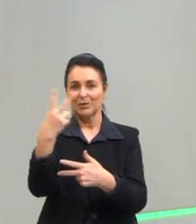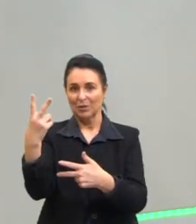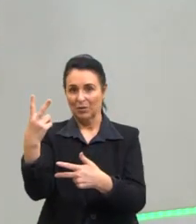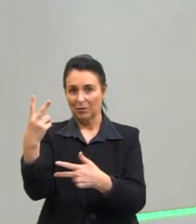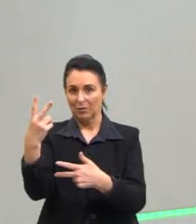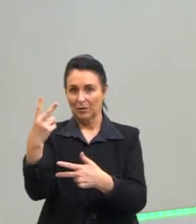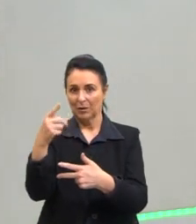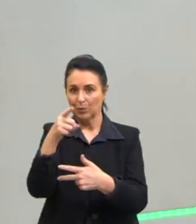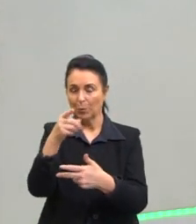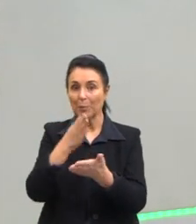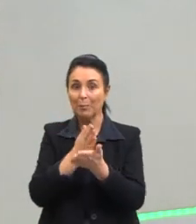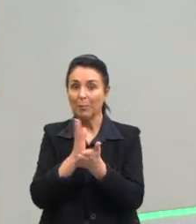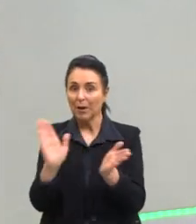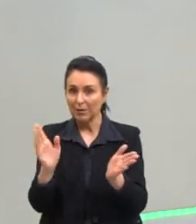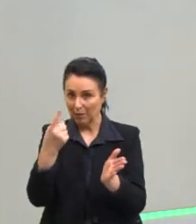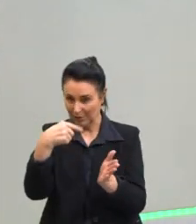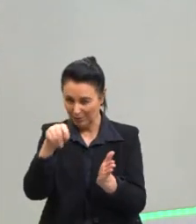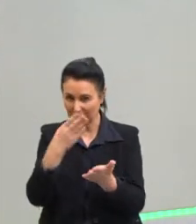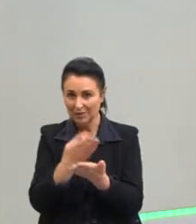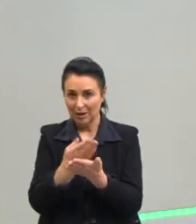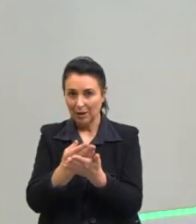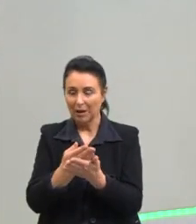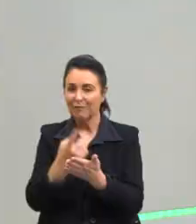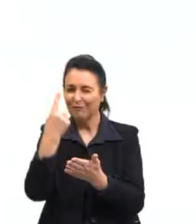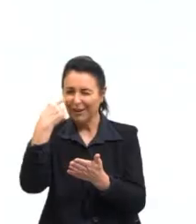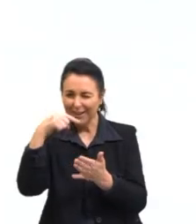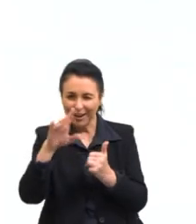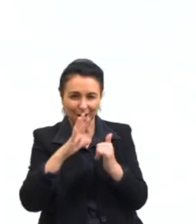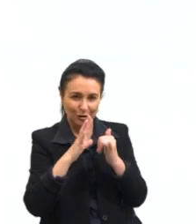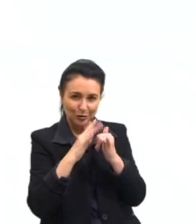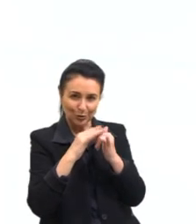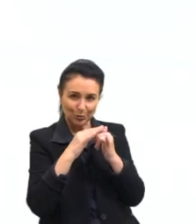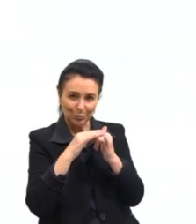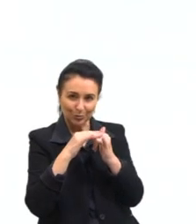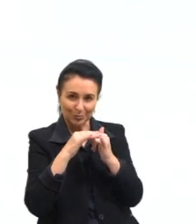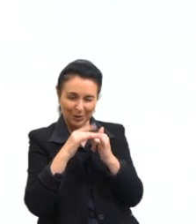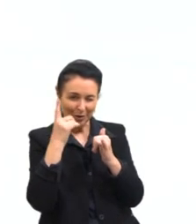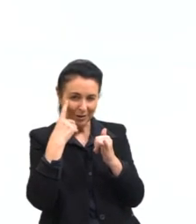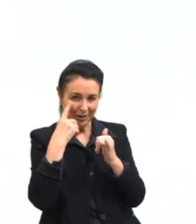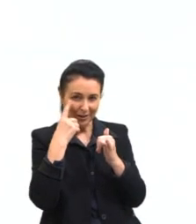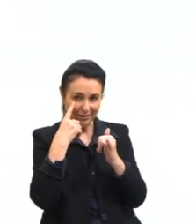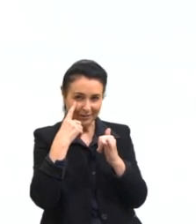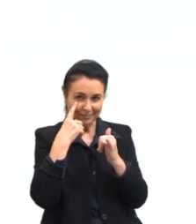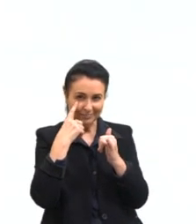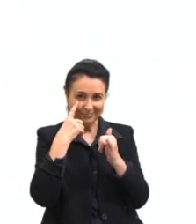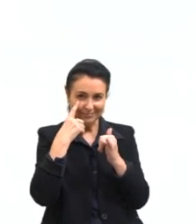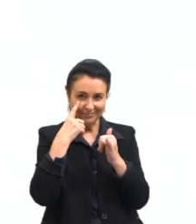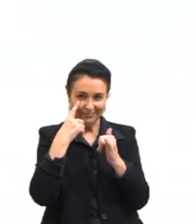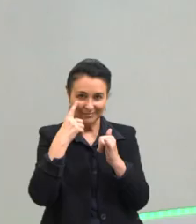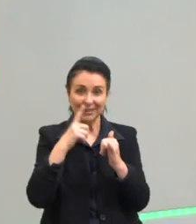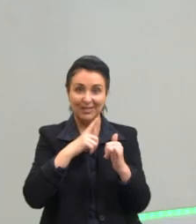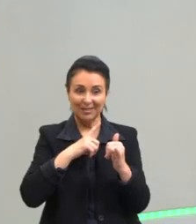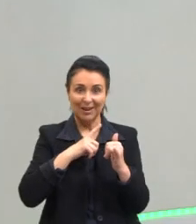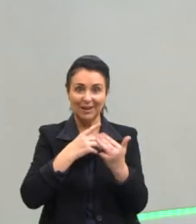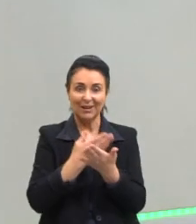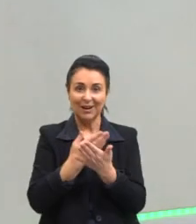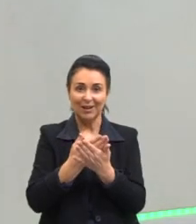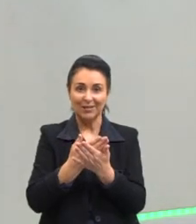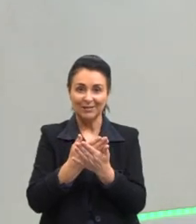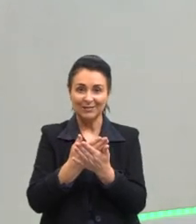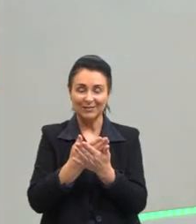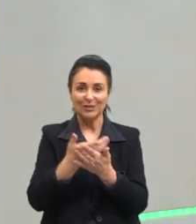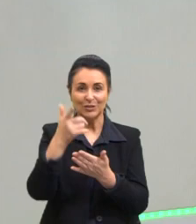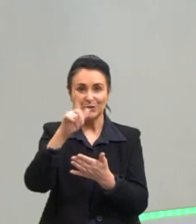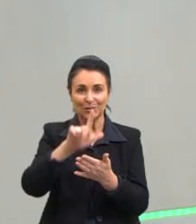se tu perdeu as outras aulas acompanha lá no canal do YouTube tá tudo lá disponível e vamos com a